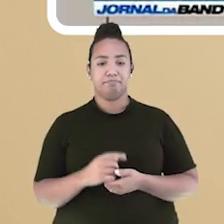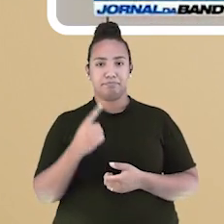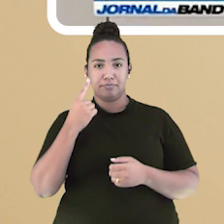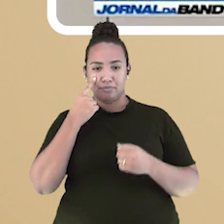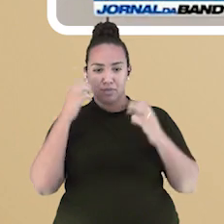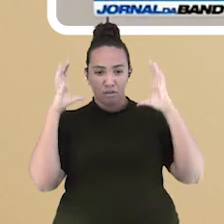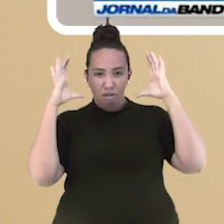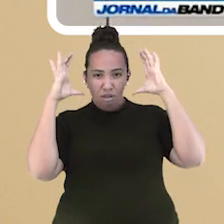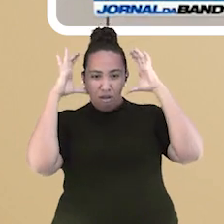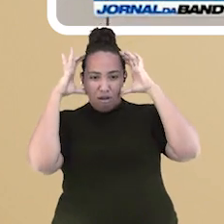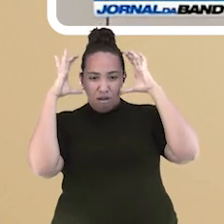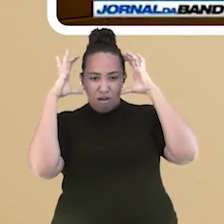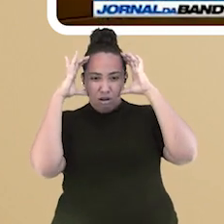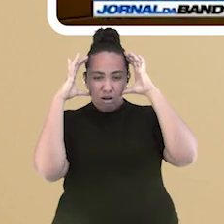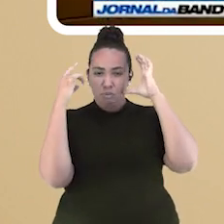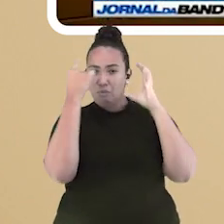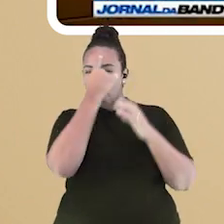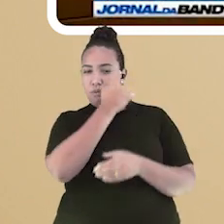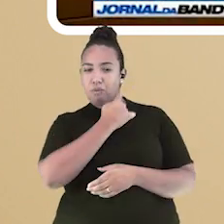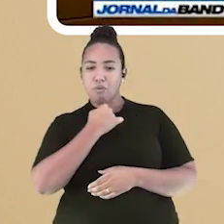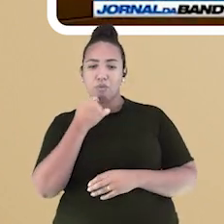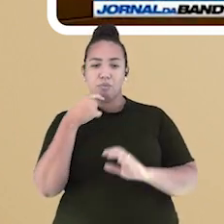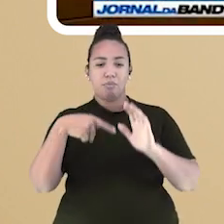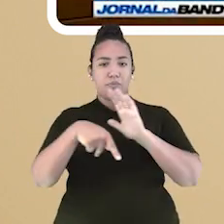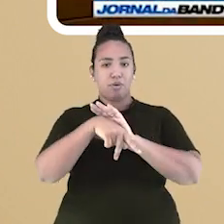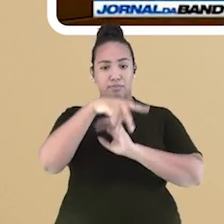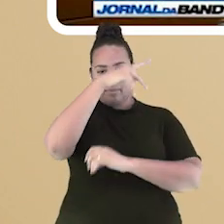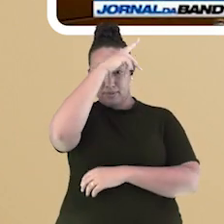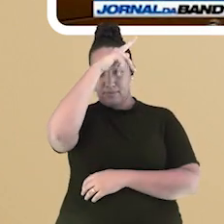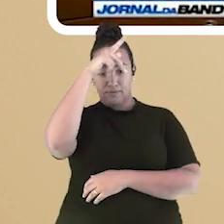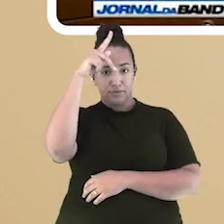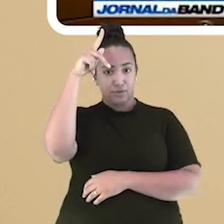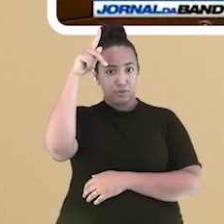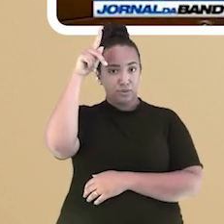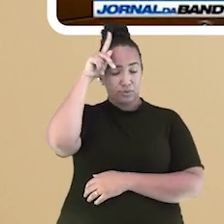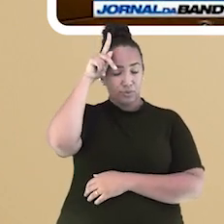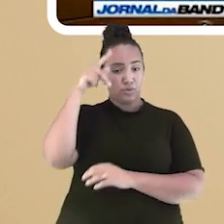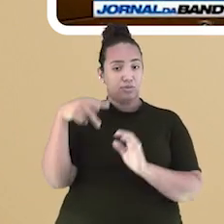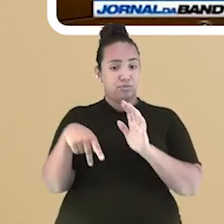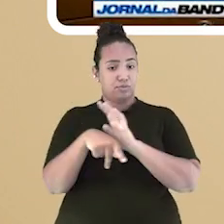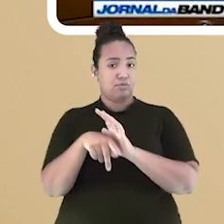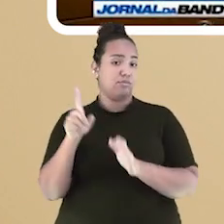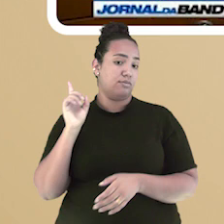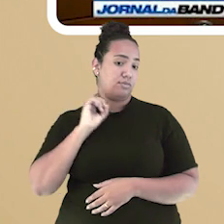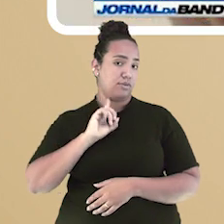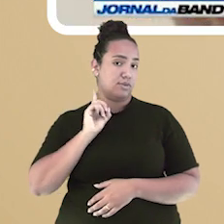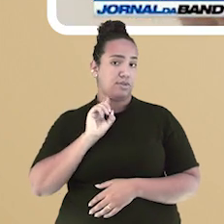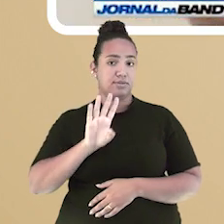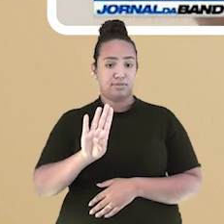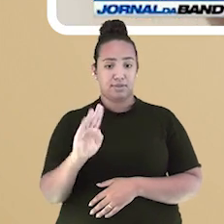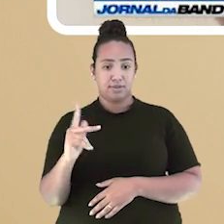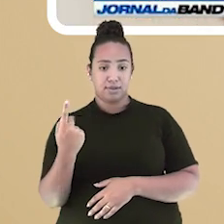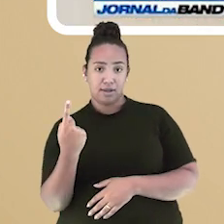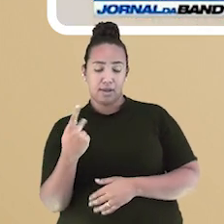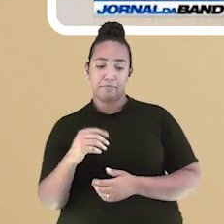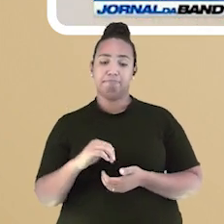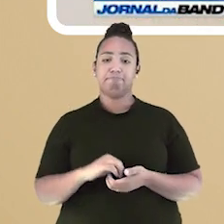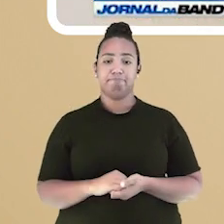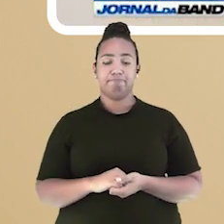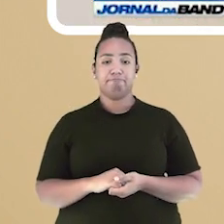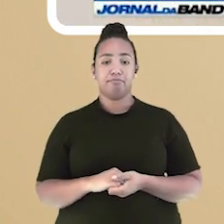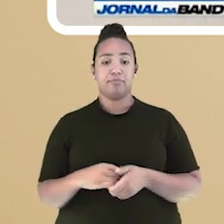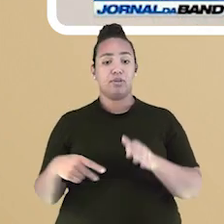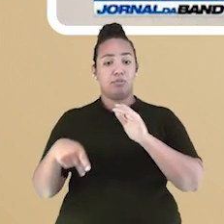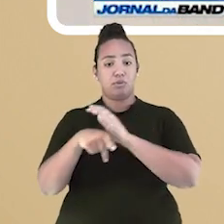crânio e uma reconstituição do rosto estão na prefeitura de Pedro Leopoldo, na região metropolitana de Belo Horizonte. As peças foram enviadas